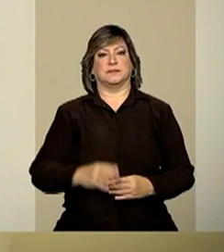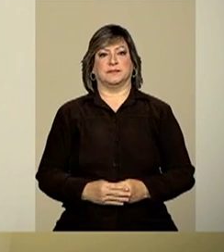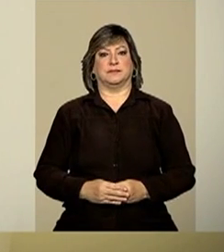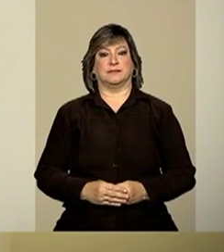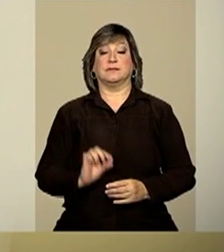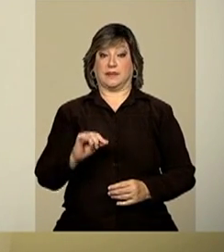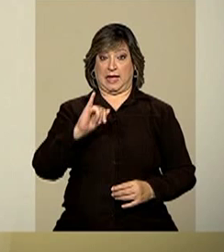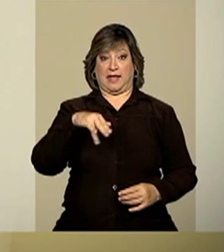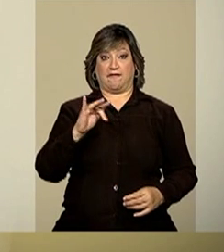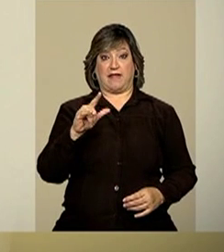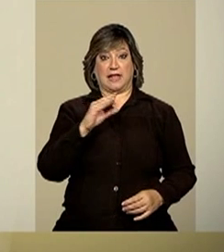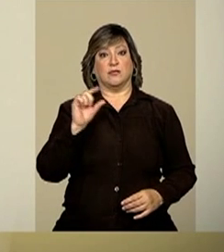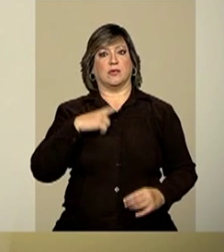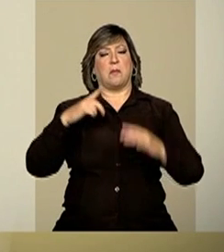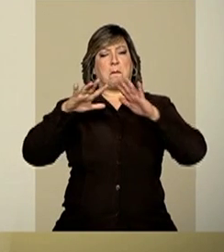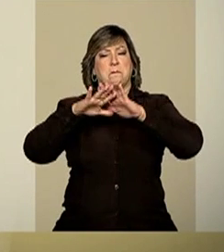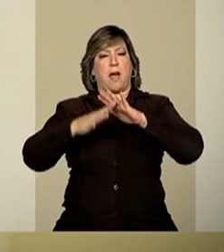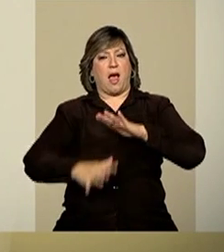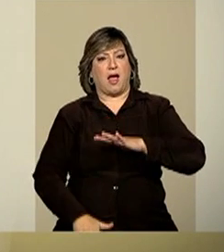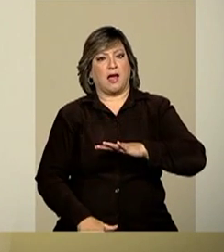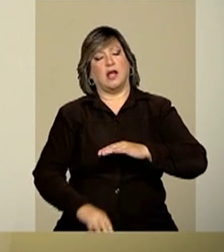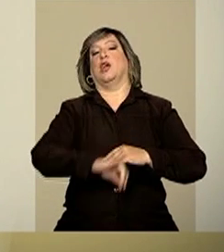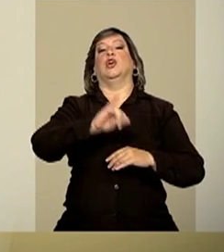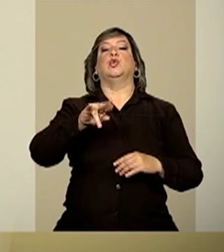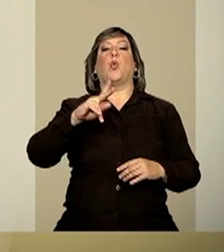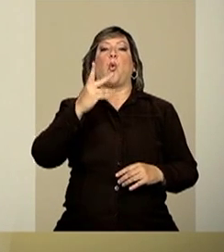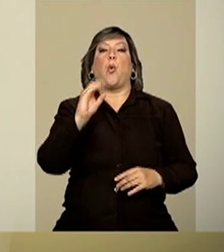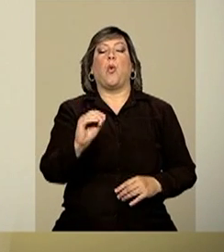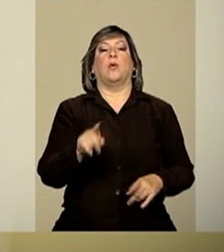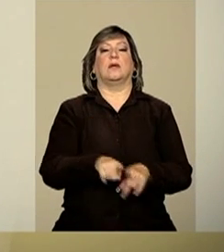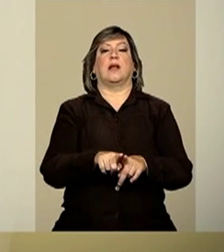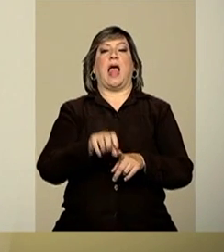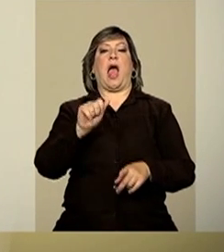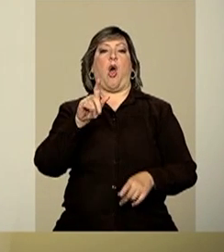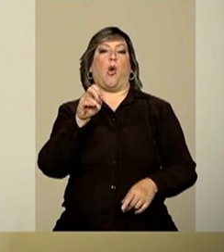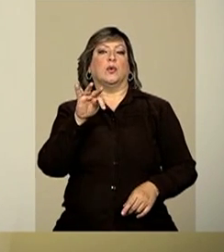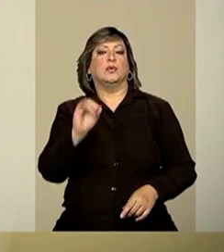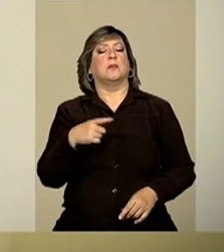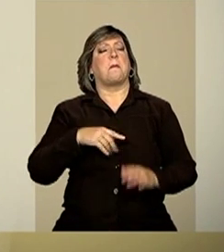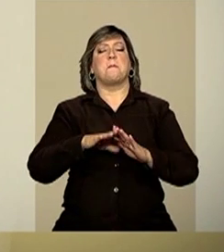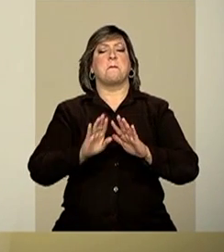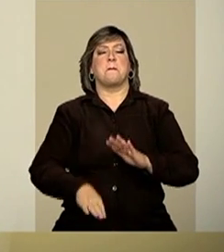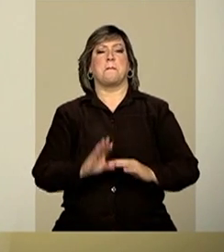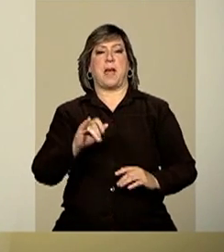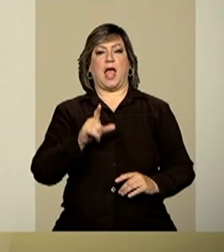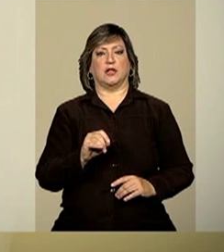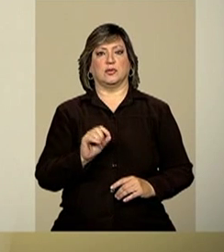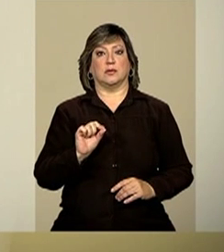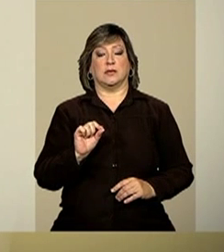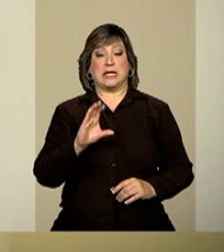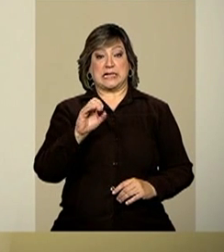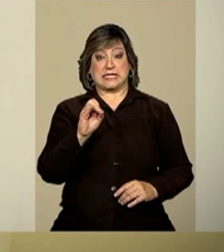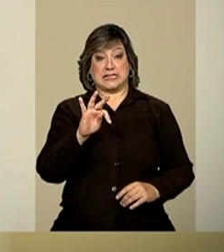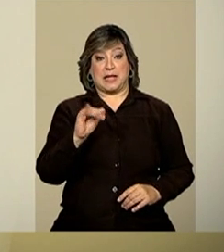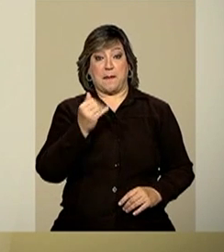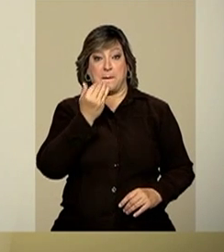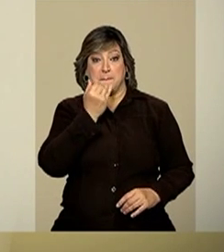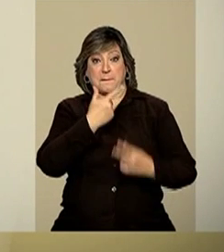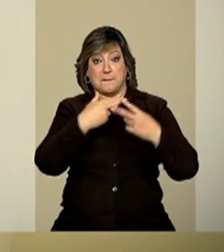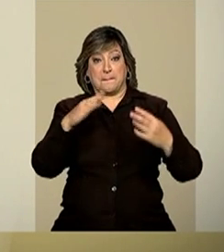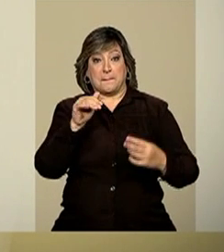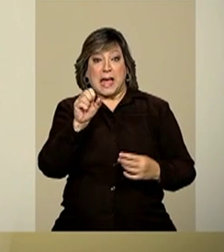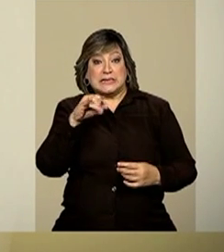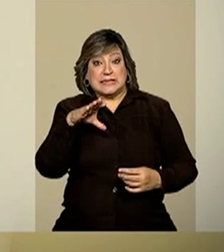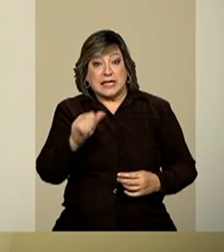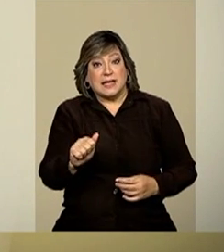queda. Os índices de julho e agosto foram baixos e a cesta básica ficou mais barata em